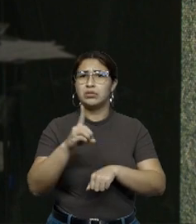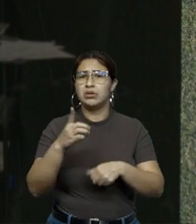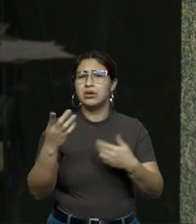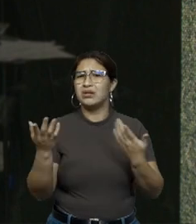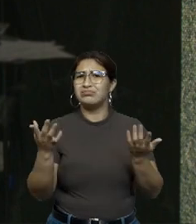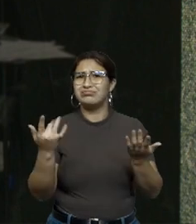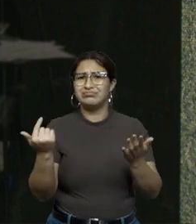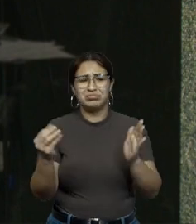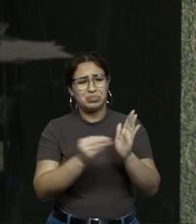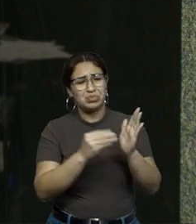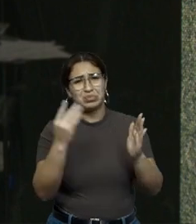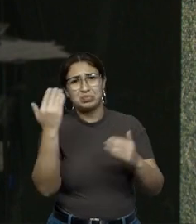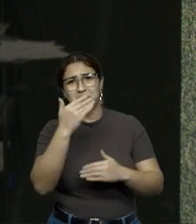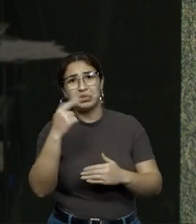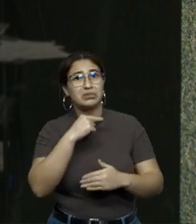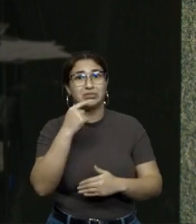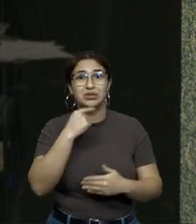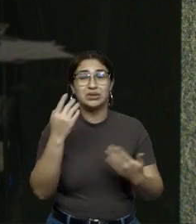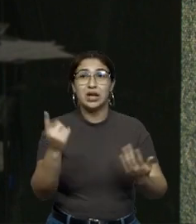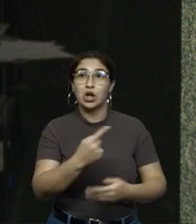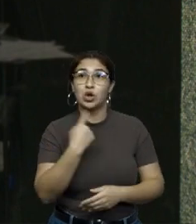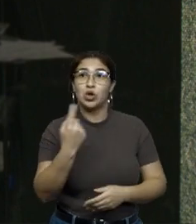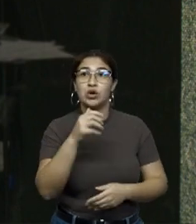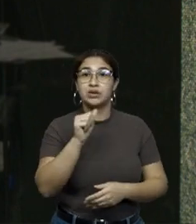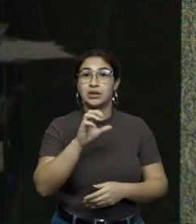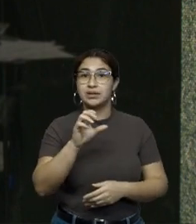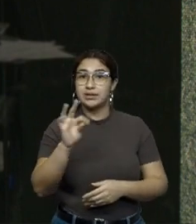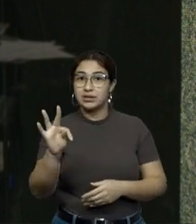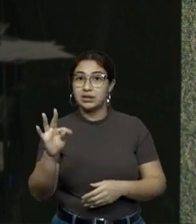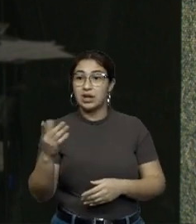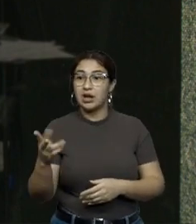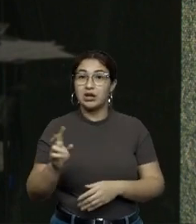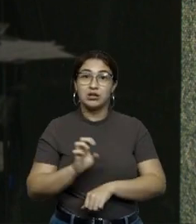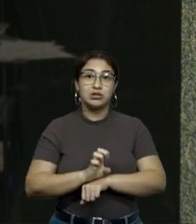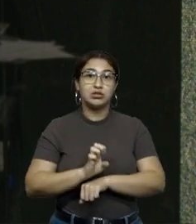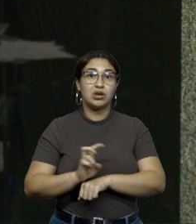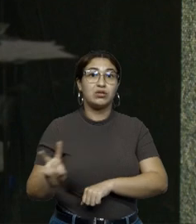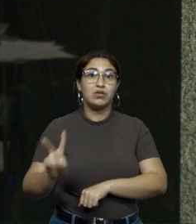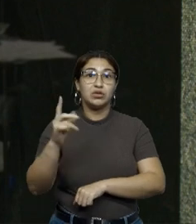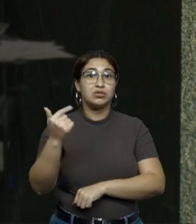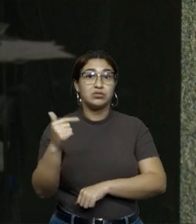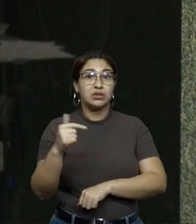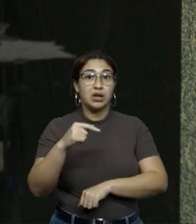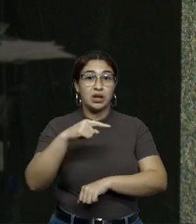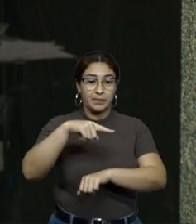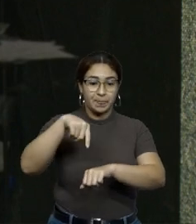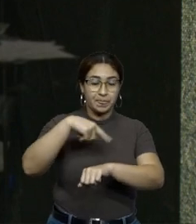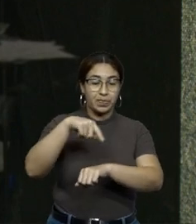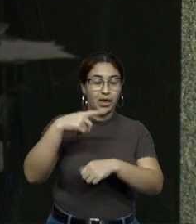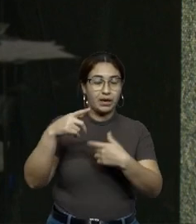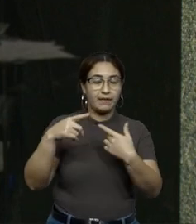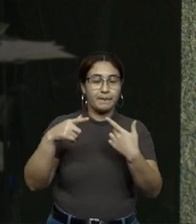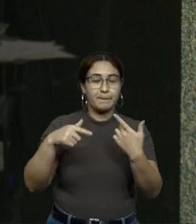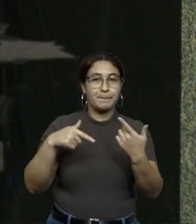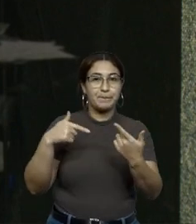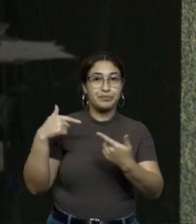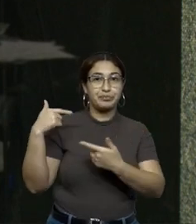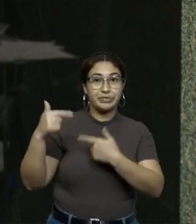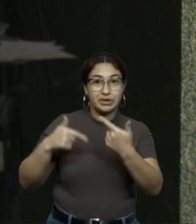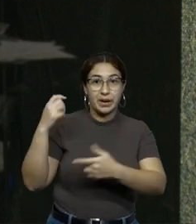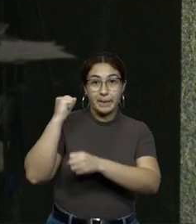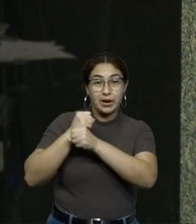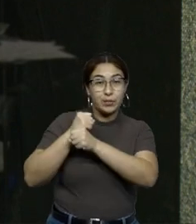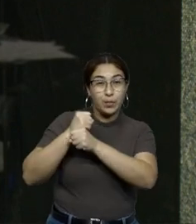para nós a certeza ele não valoriza é isso e Antigamente ele vai valorizar o tempo de serviço no processo chegou ali